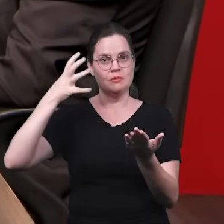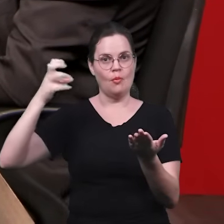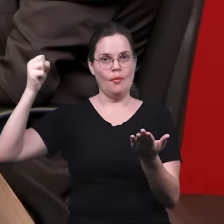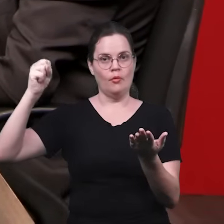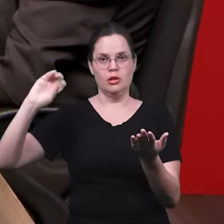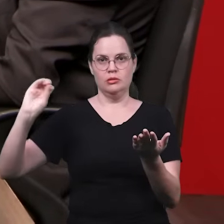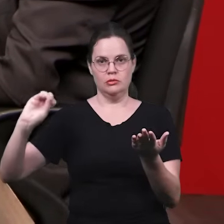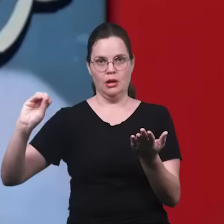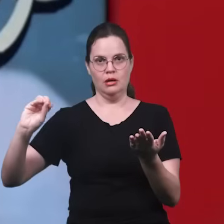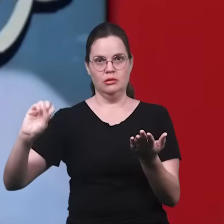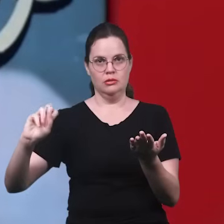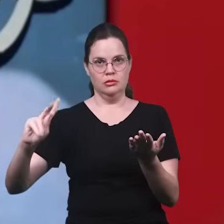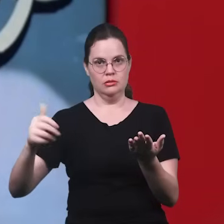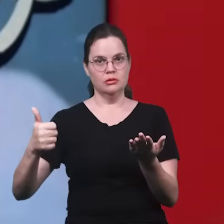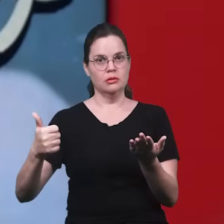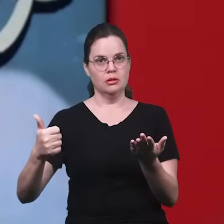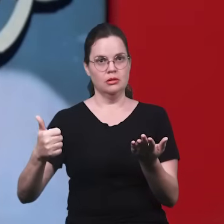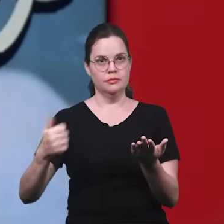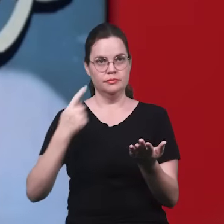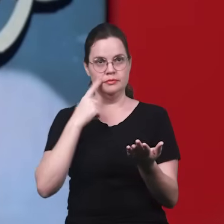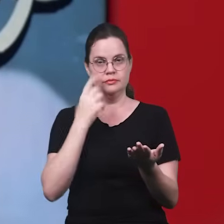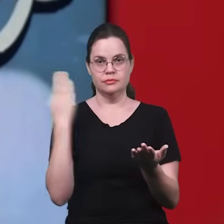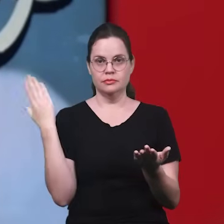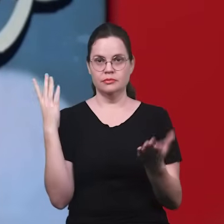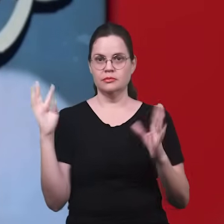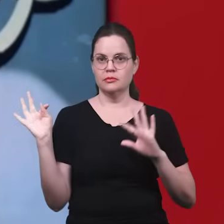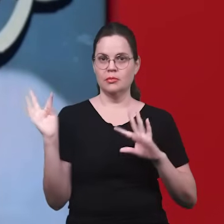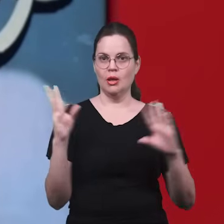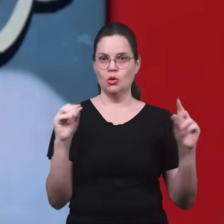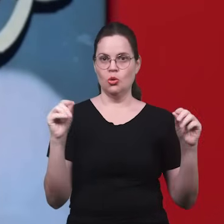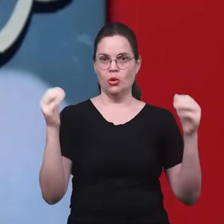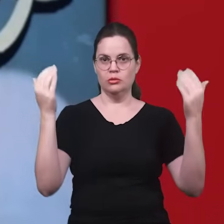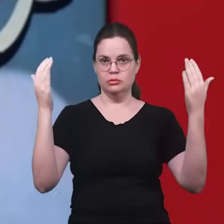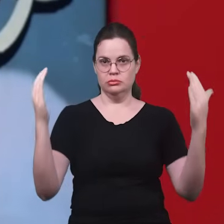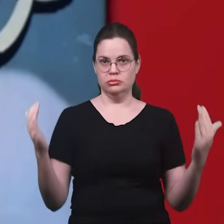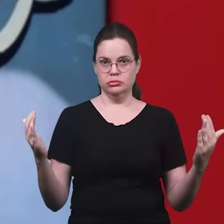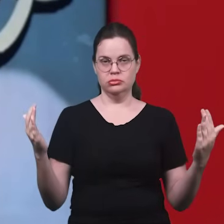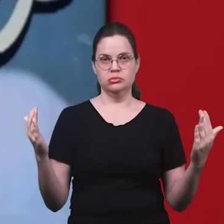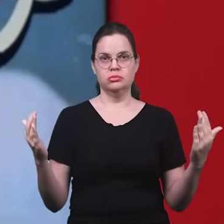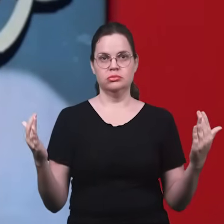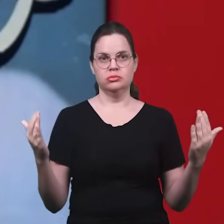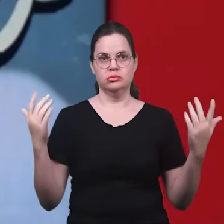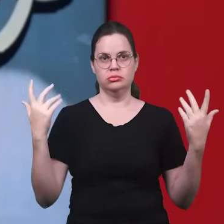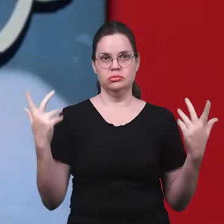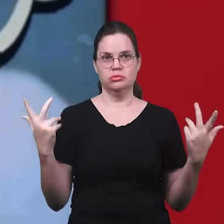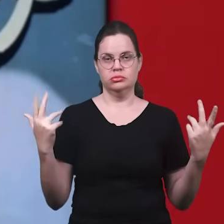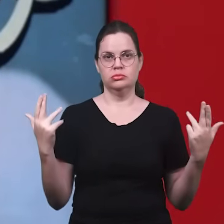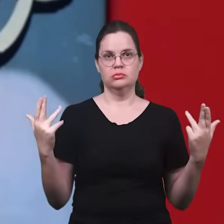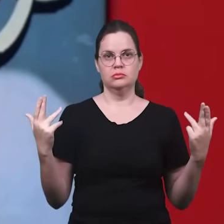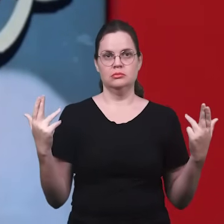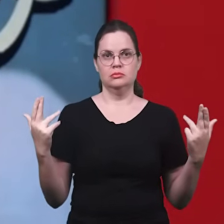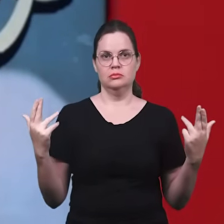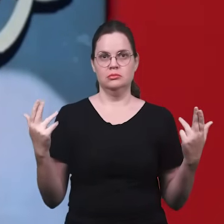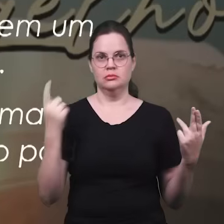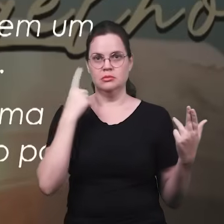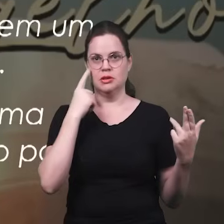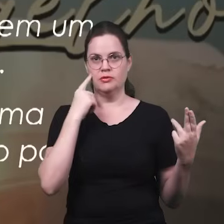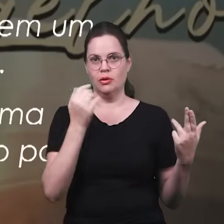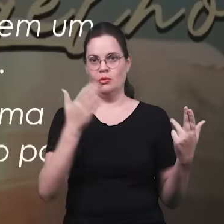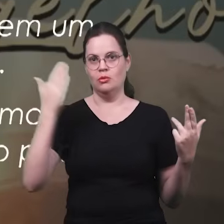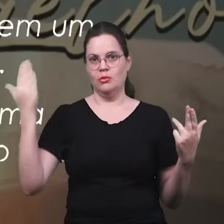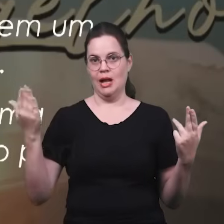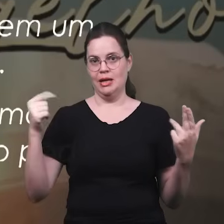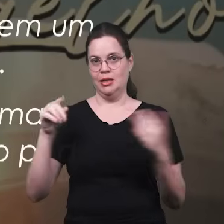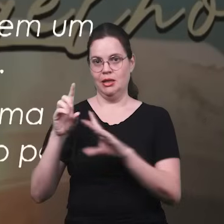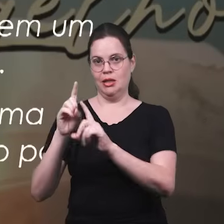a ação do Espírito Santo. Todo esse quadro, né, o pastor Kleber está colocando, exatamente é a ação do Espírito Santo